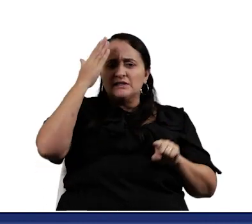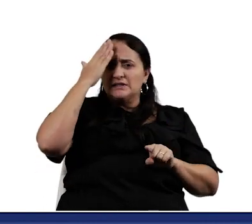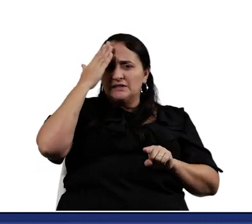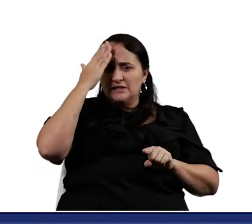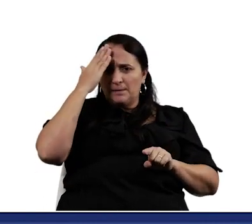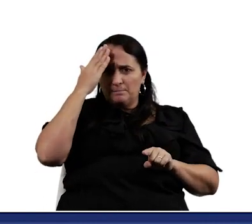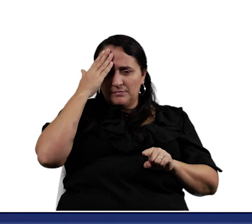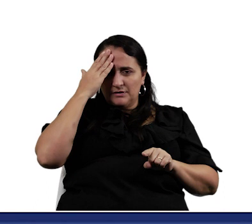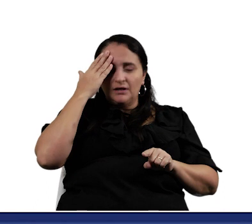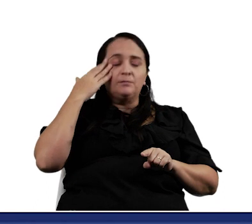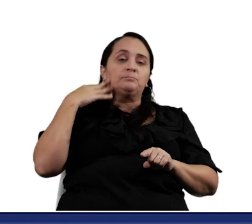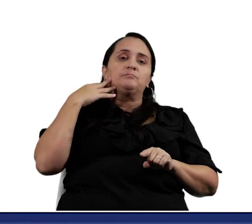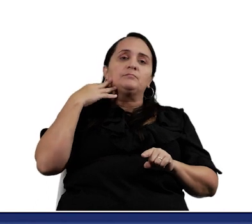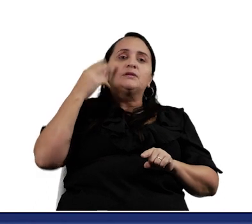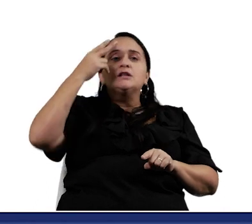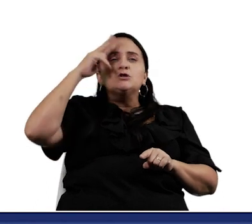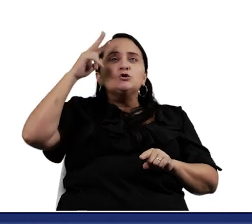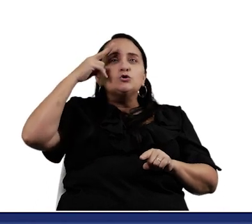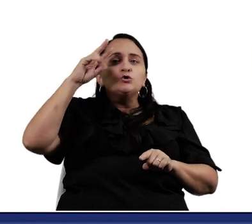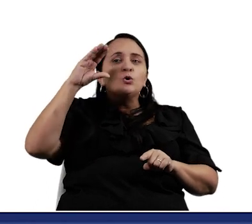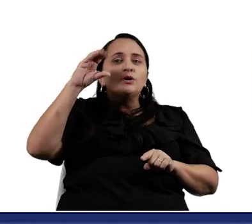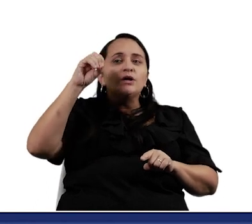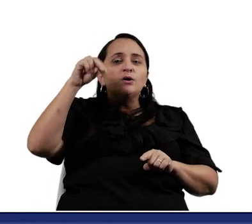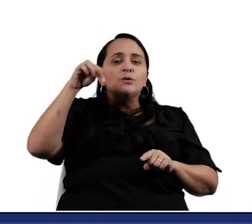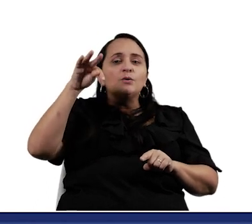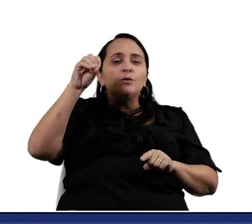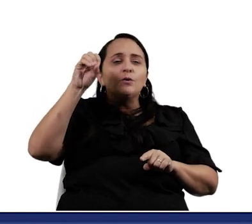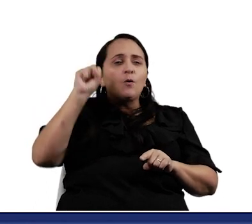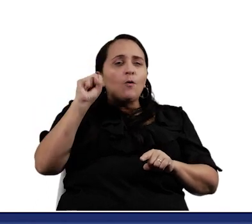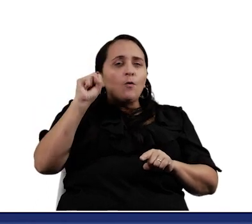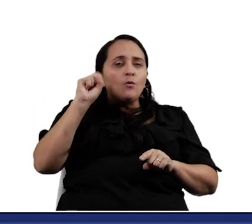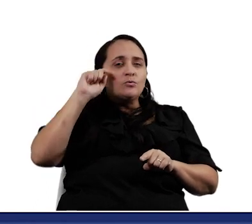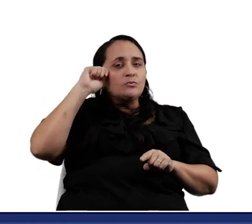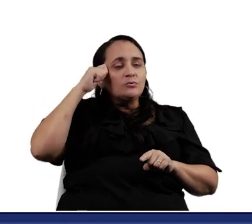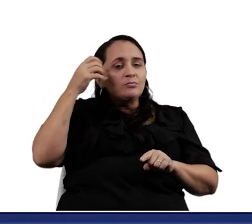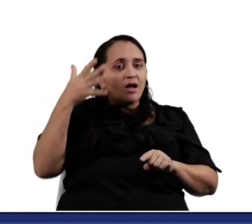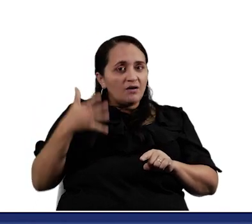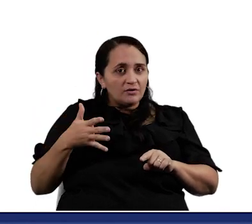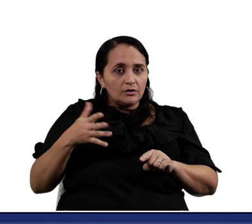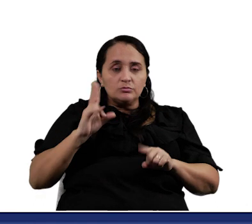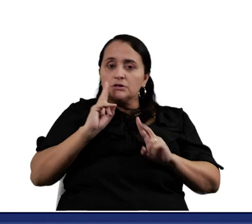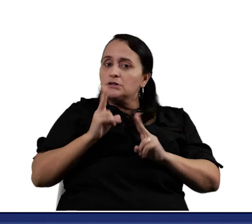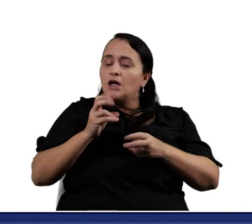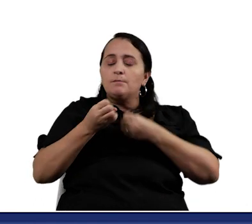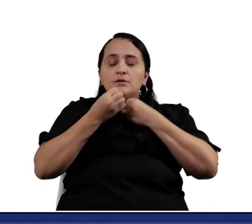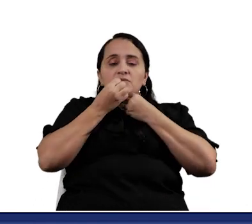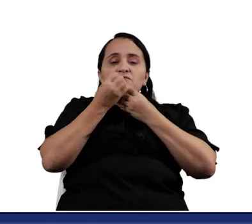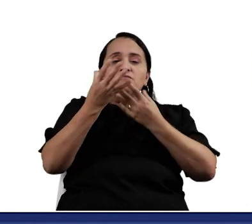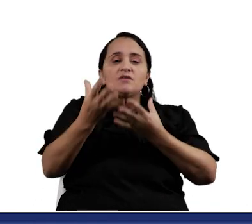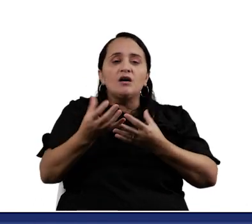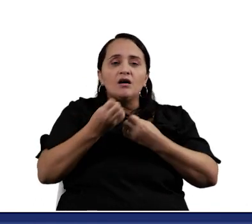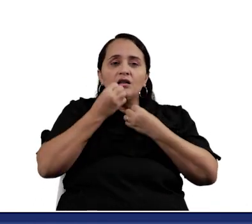os contos africanos são sempre repassados oralmente entre as gerações e